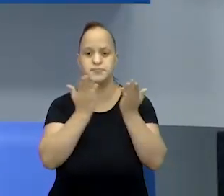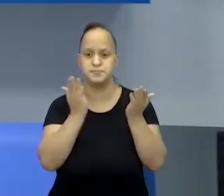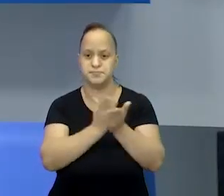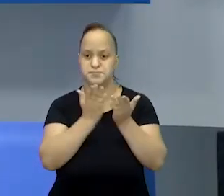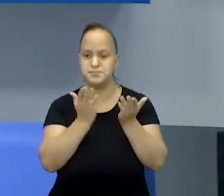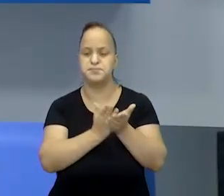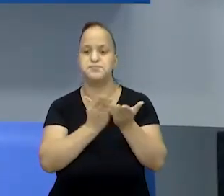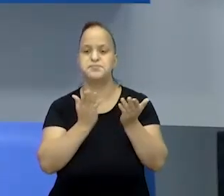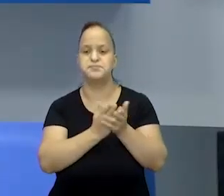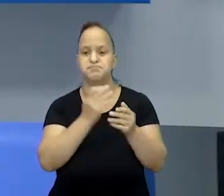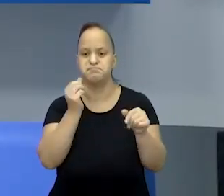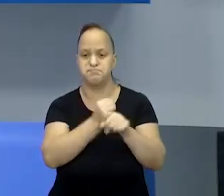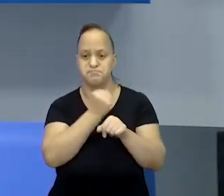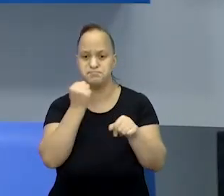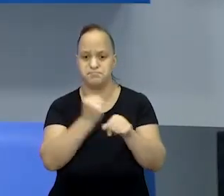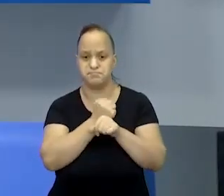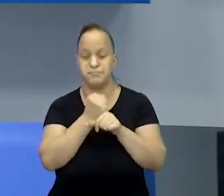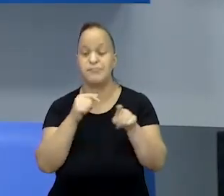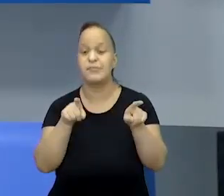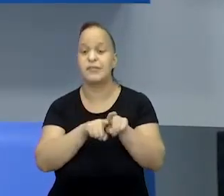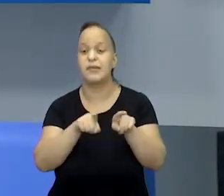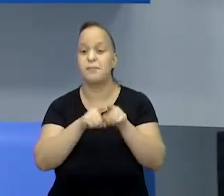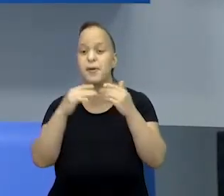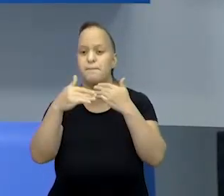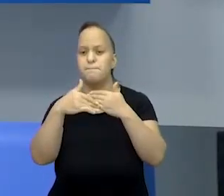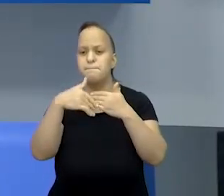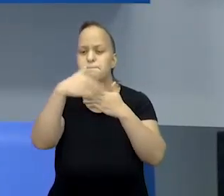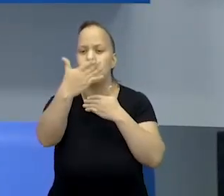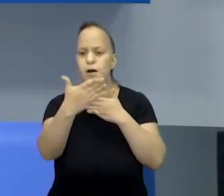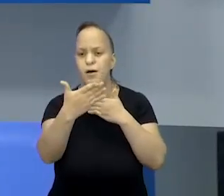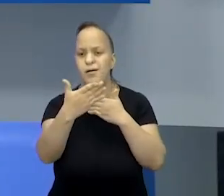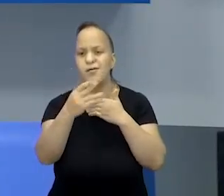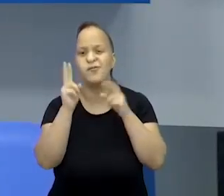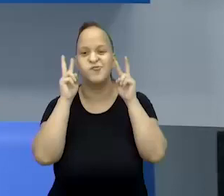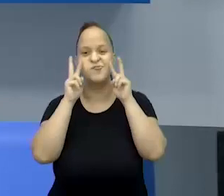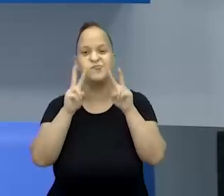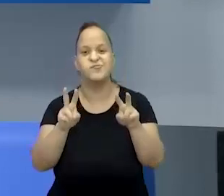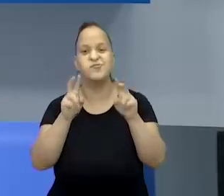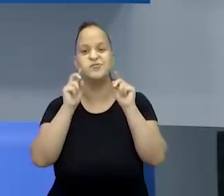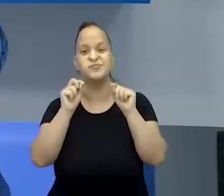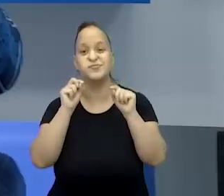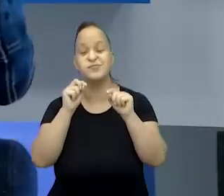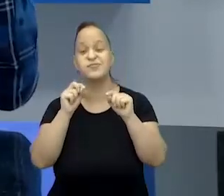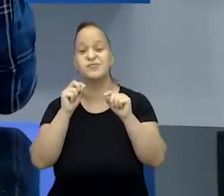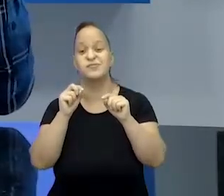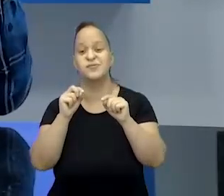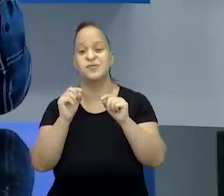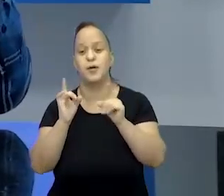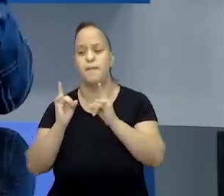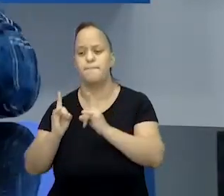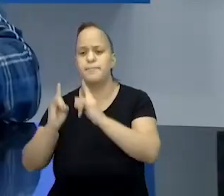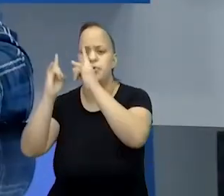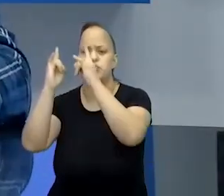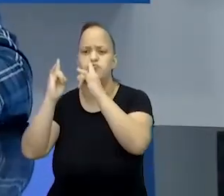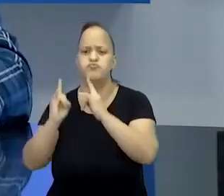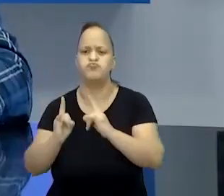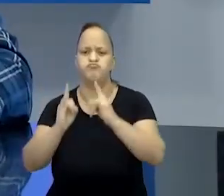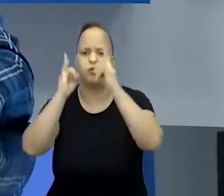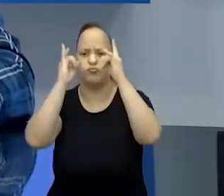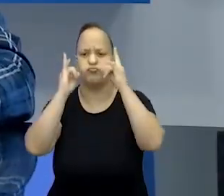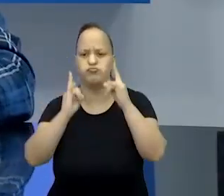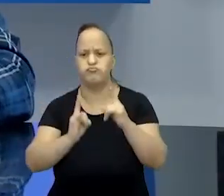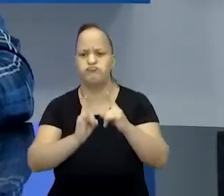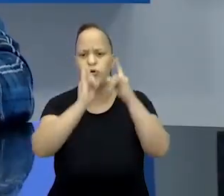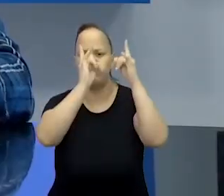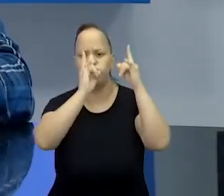também é que na parte de trás da imagem, né, no fundo da imagem que eu mostrei para vocês, tem o bairro de elite, né? E a população